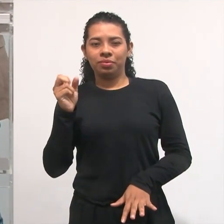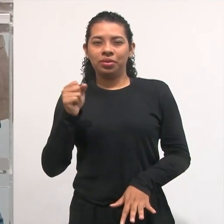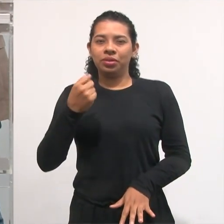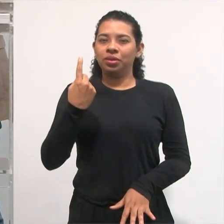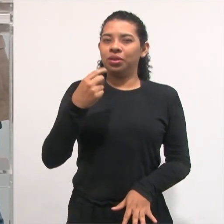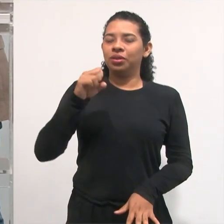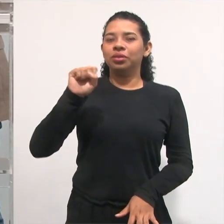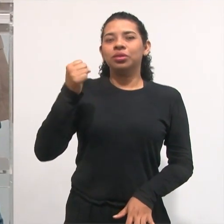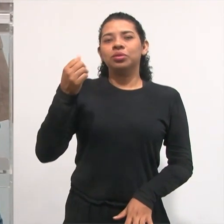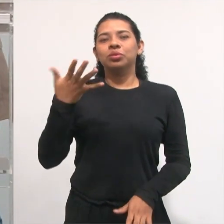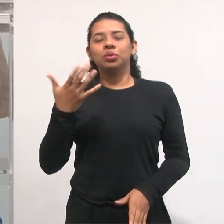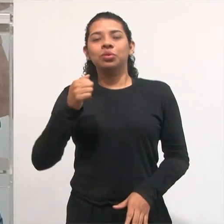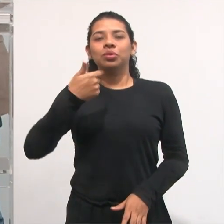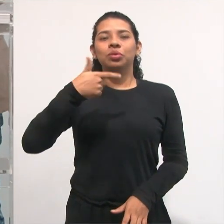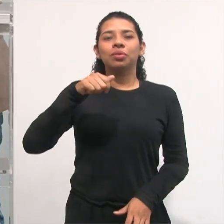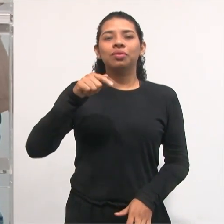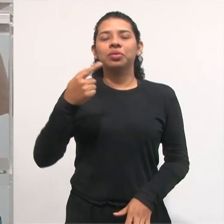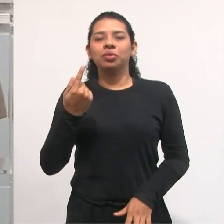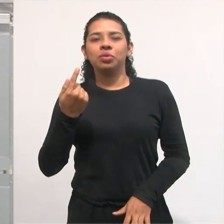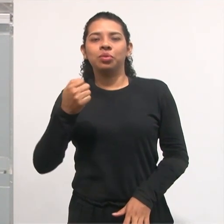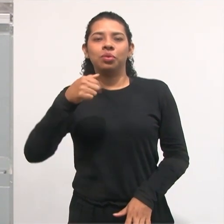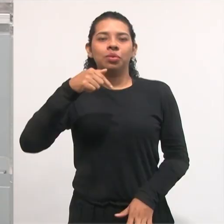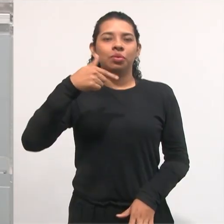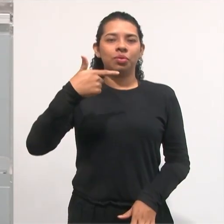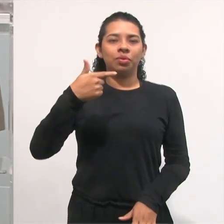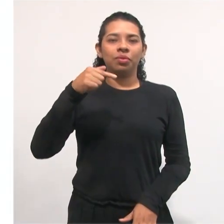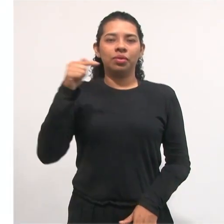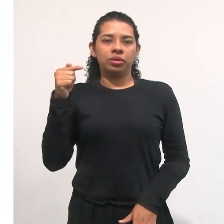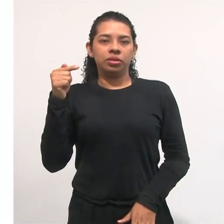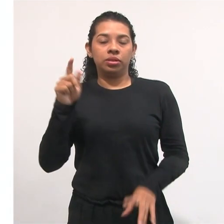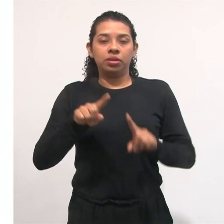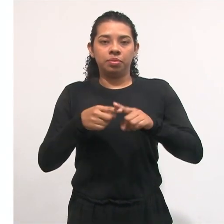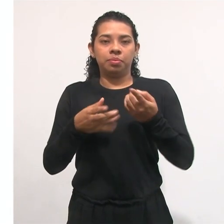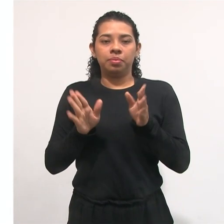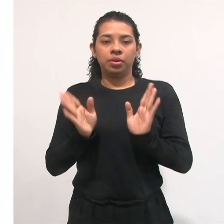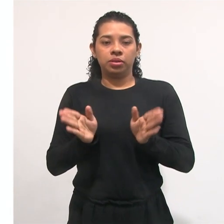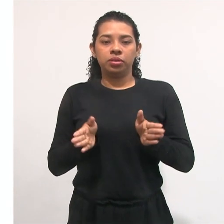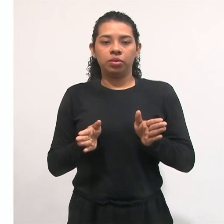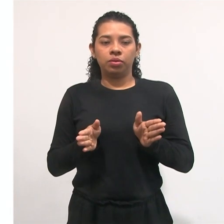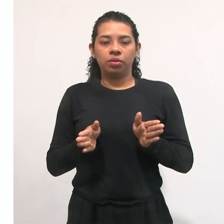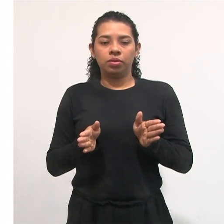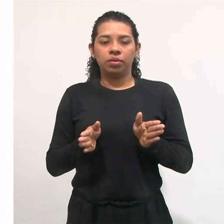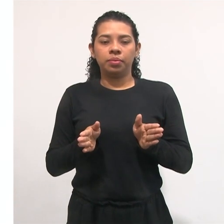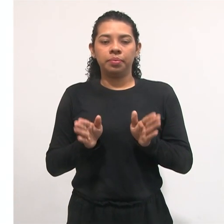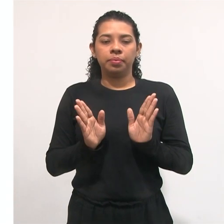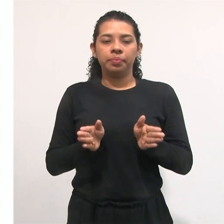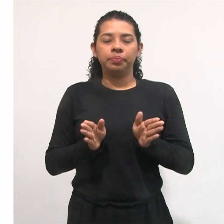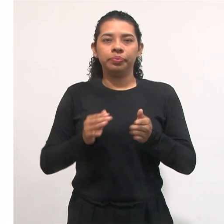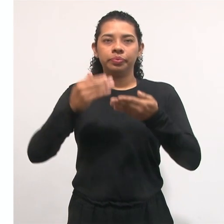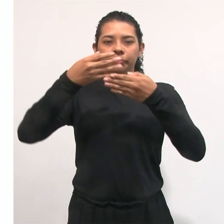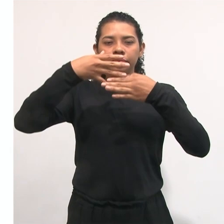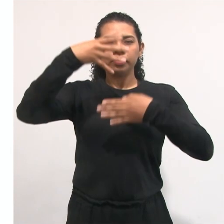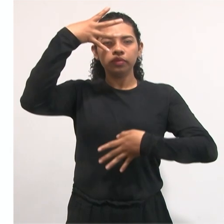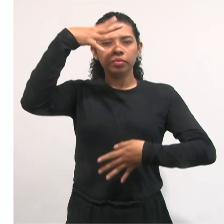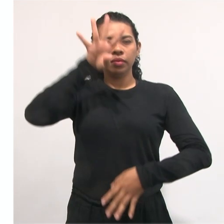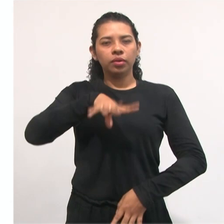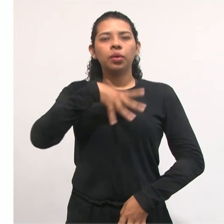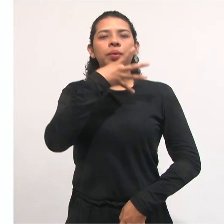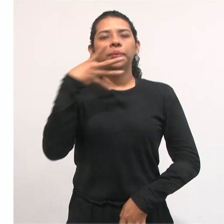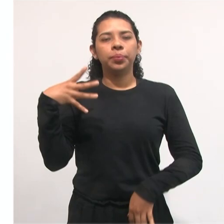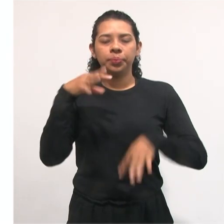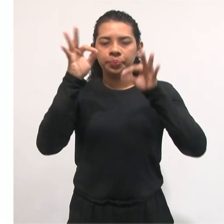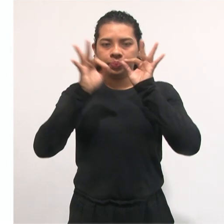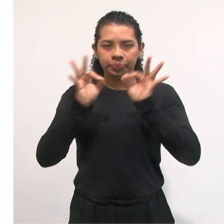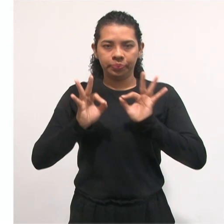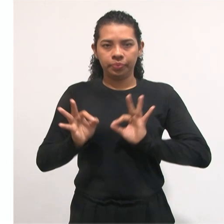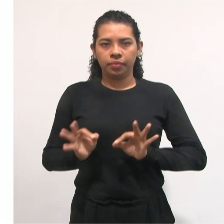de 21, ali 27, 28. E é muito longo. E aqui a gente já organizou isso. Opa, para cá. De